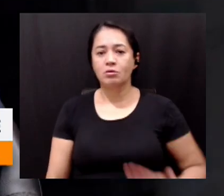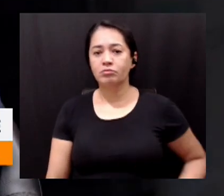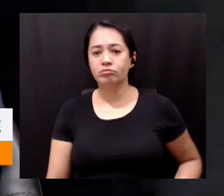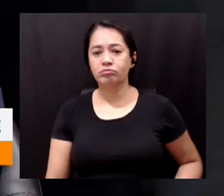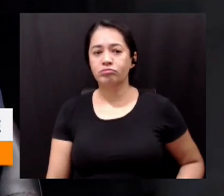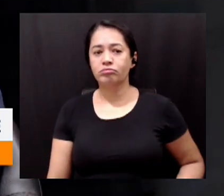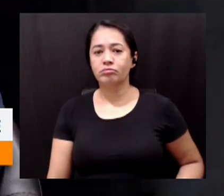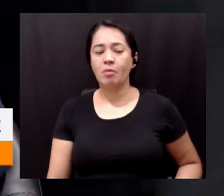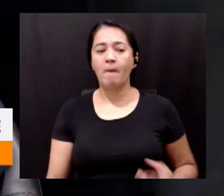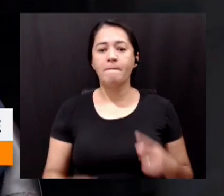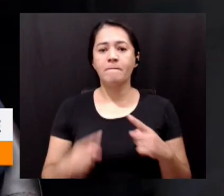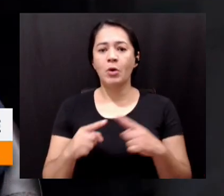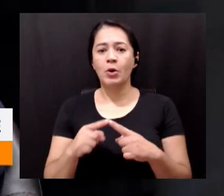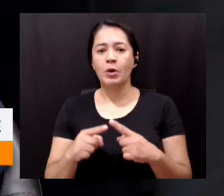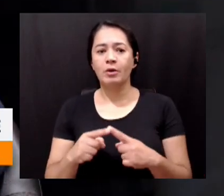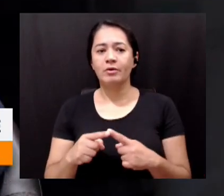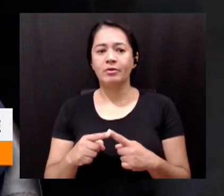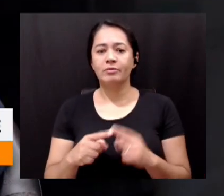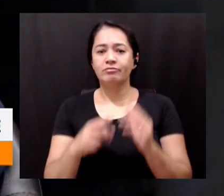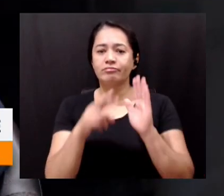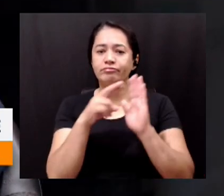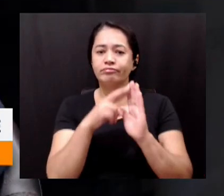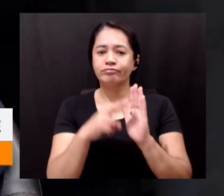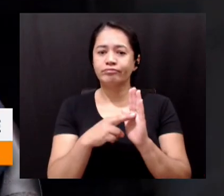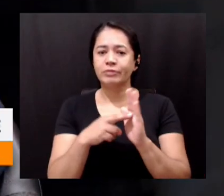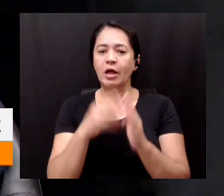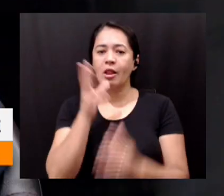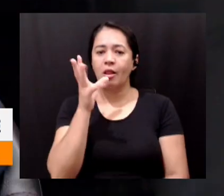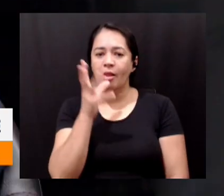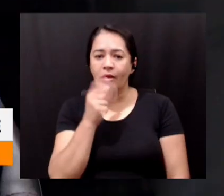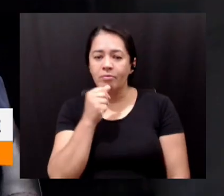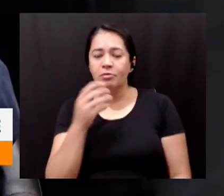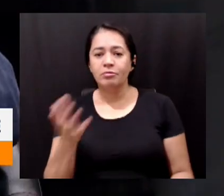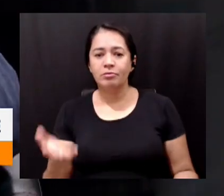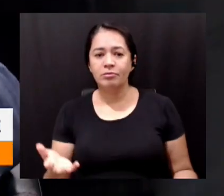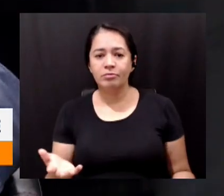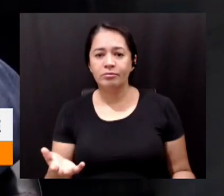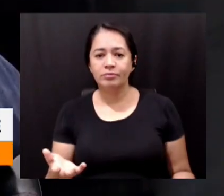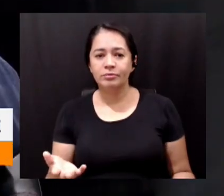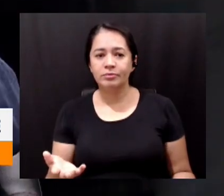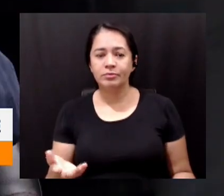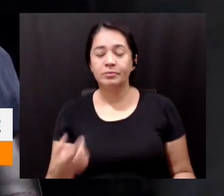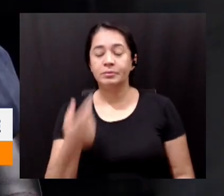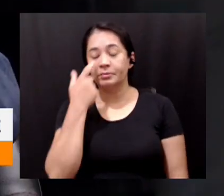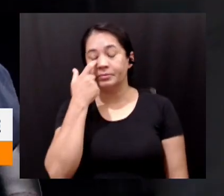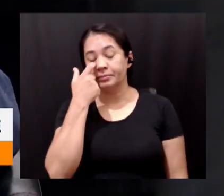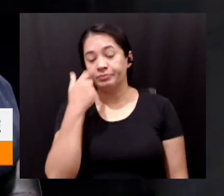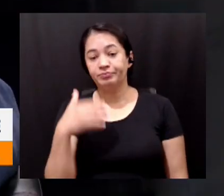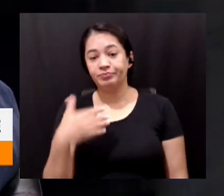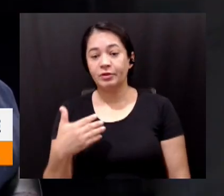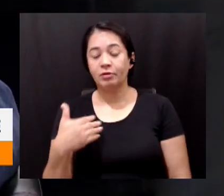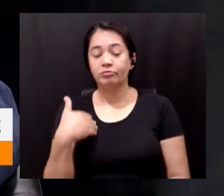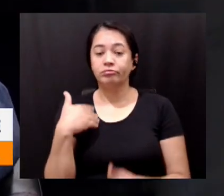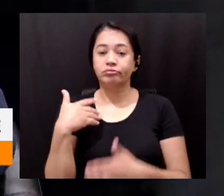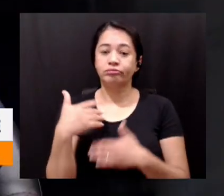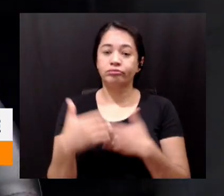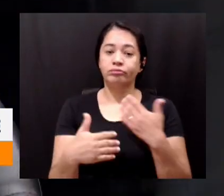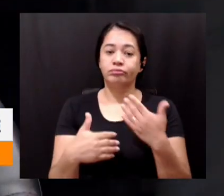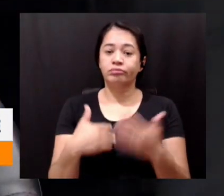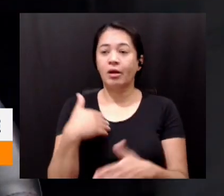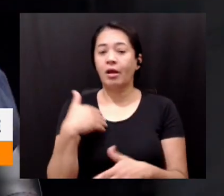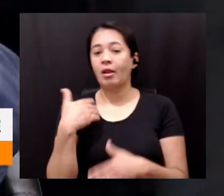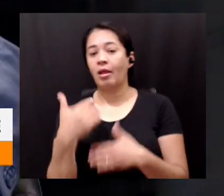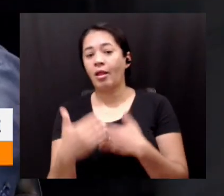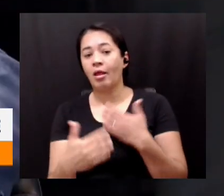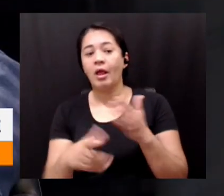em regulamentar efetivamente essa questão, né? Então a situação estava legalizada, mas